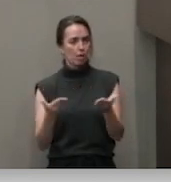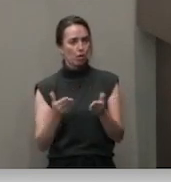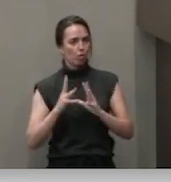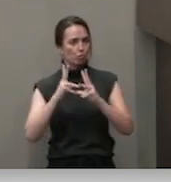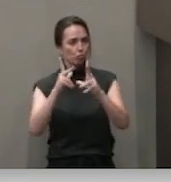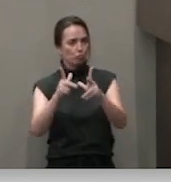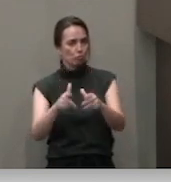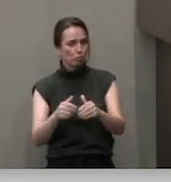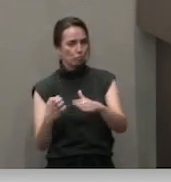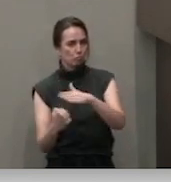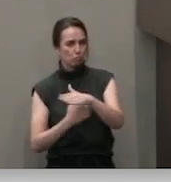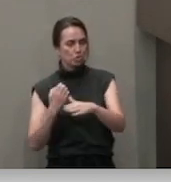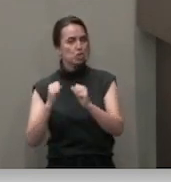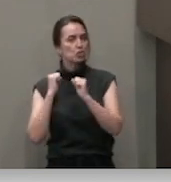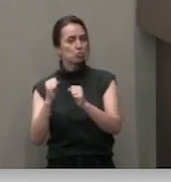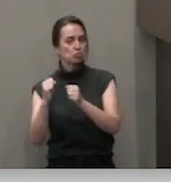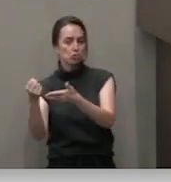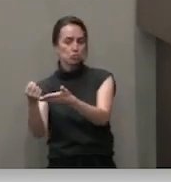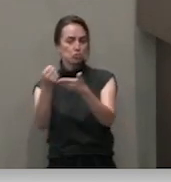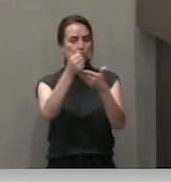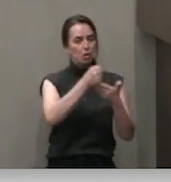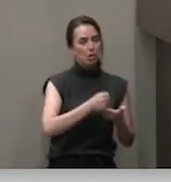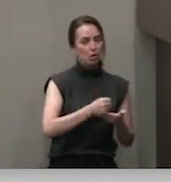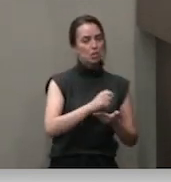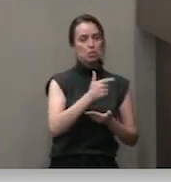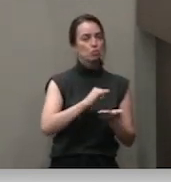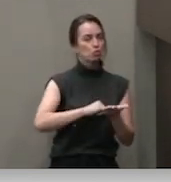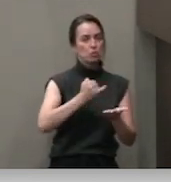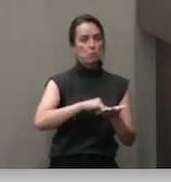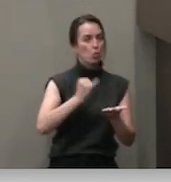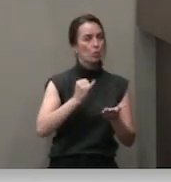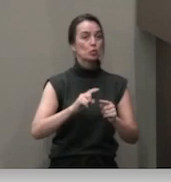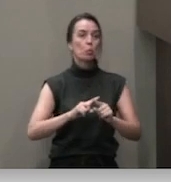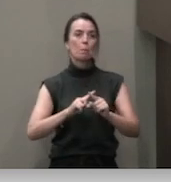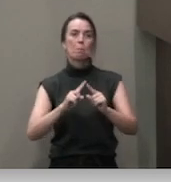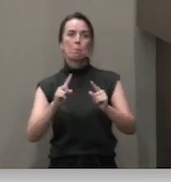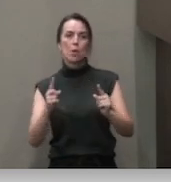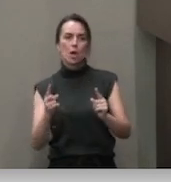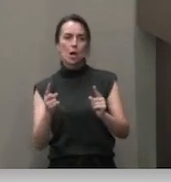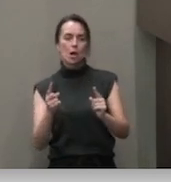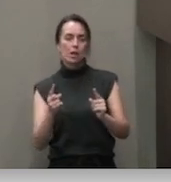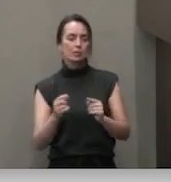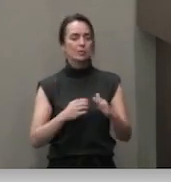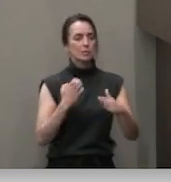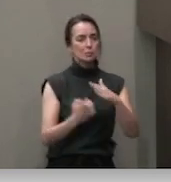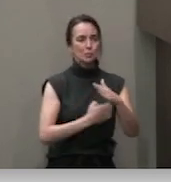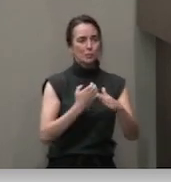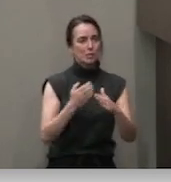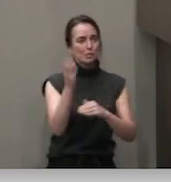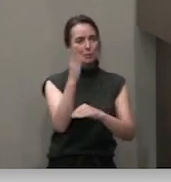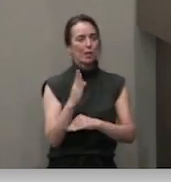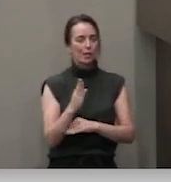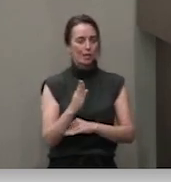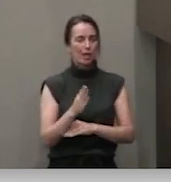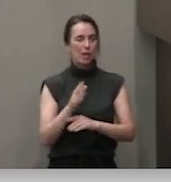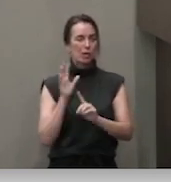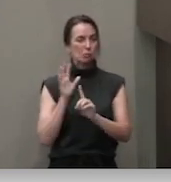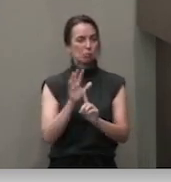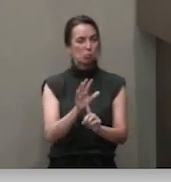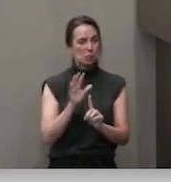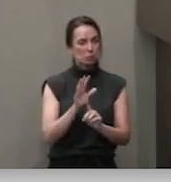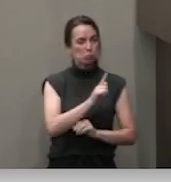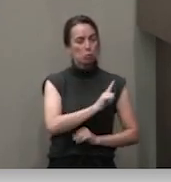trazer carros elétricos aqui sem tributação E aí eu por pressão das das montadoras brasileiras vai ser tributado só